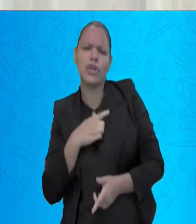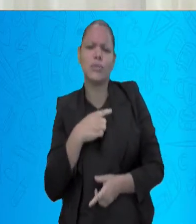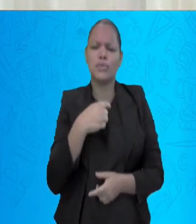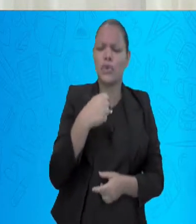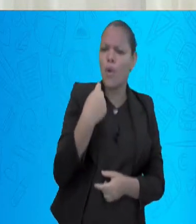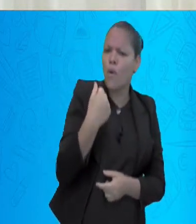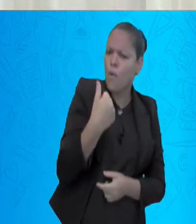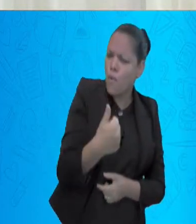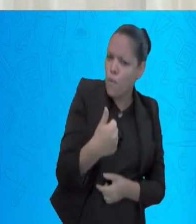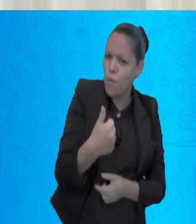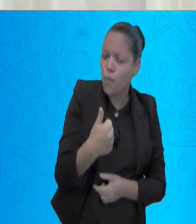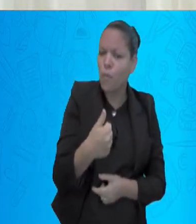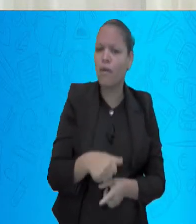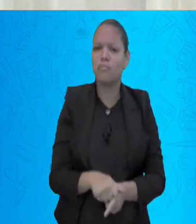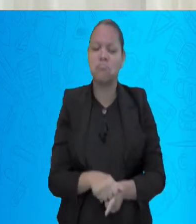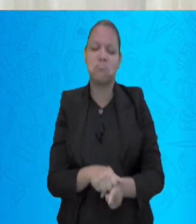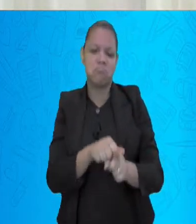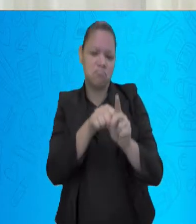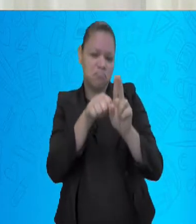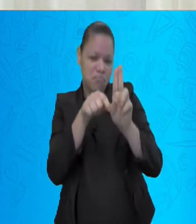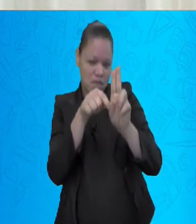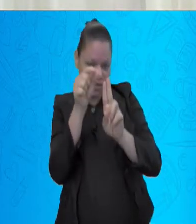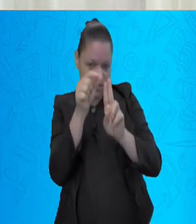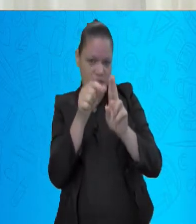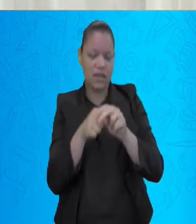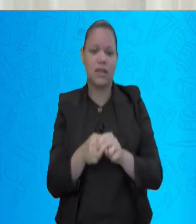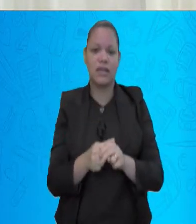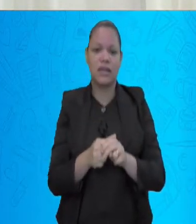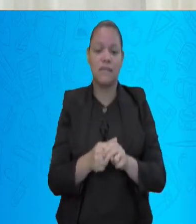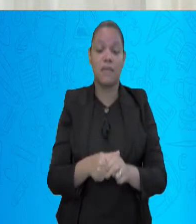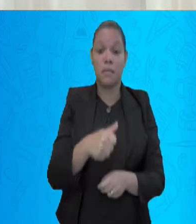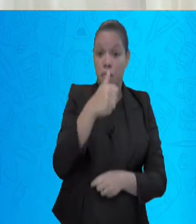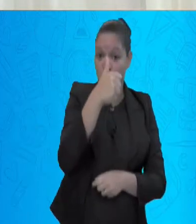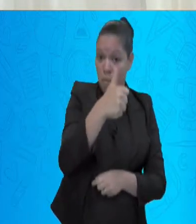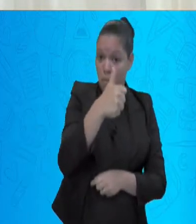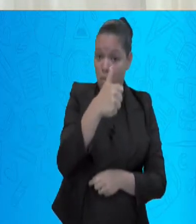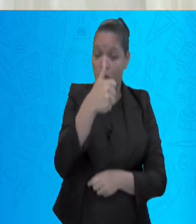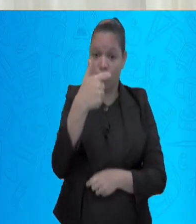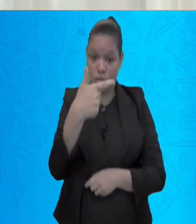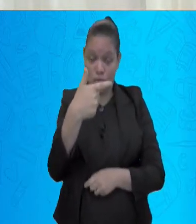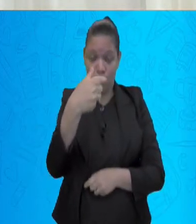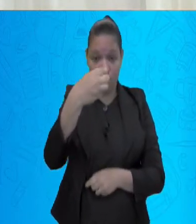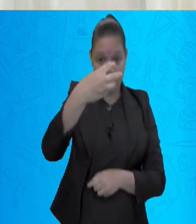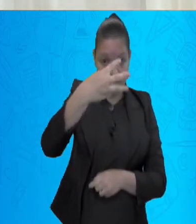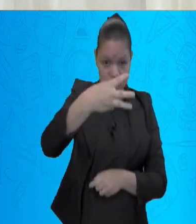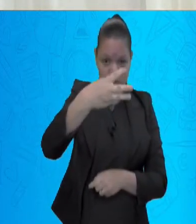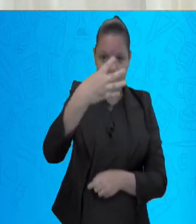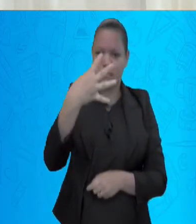2, 3, 4, 5,